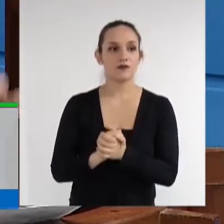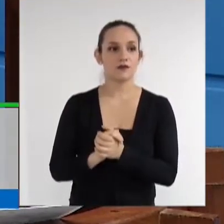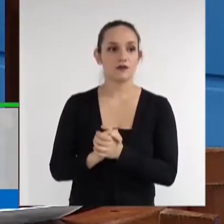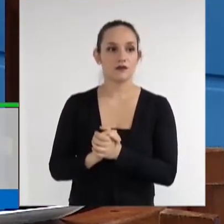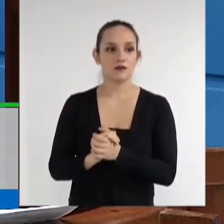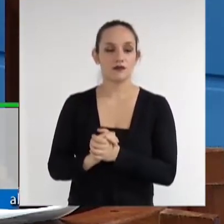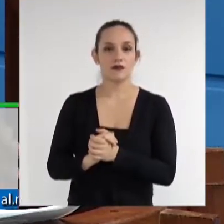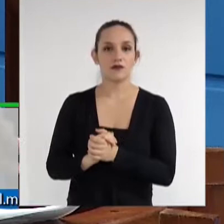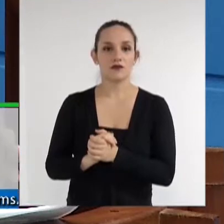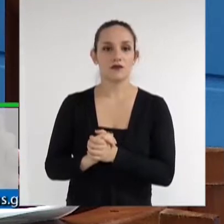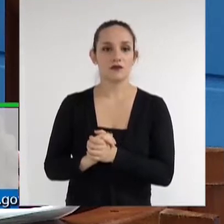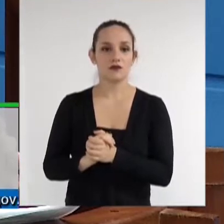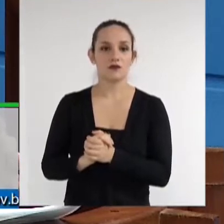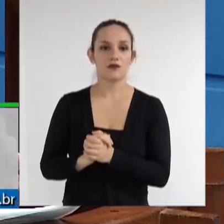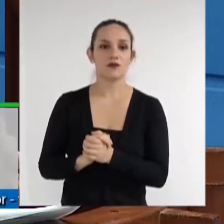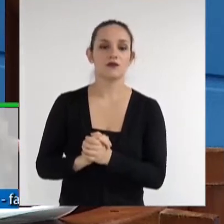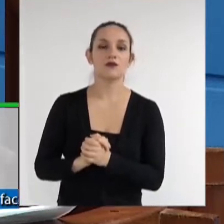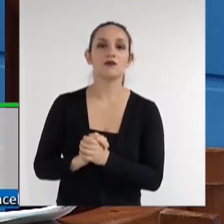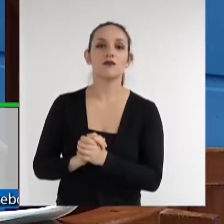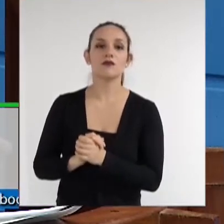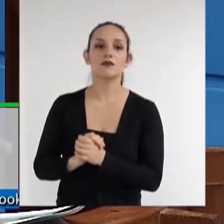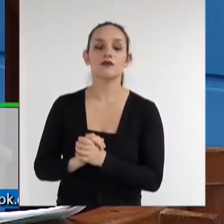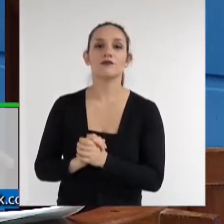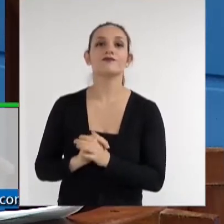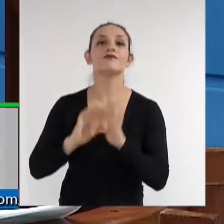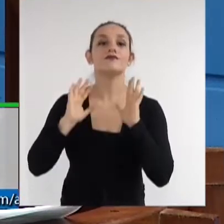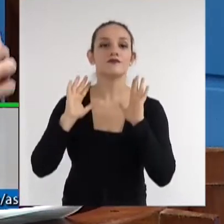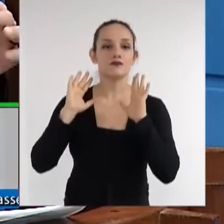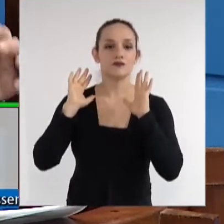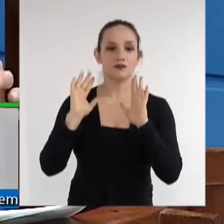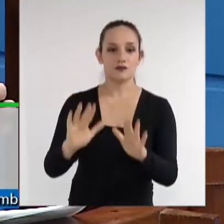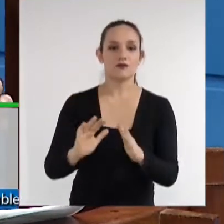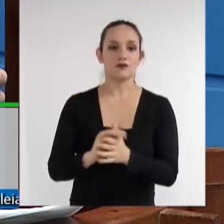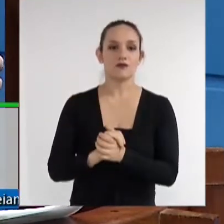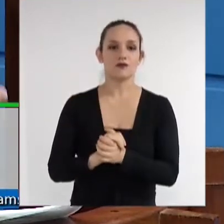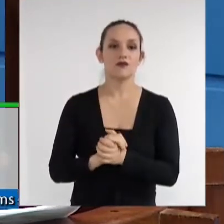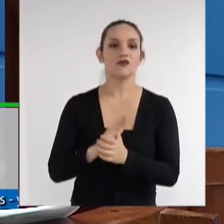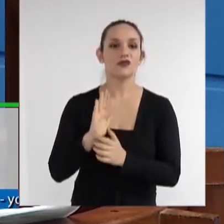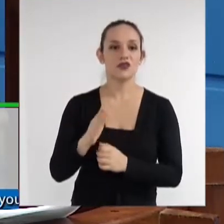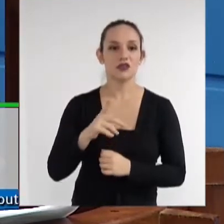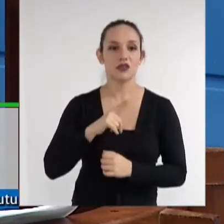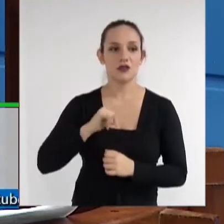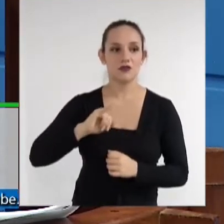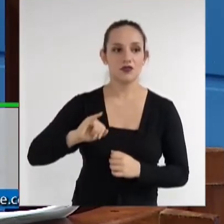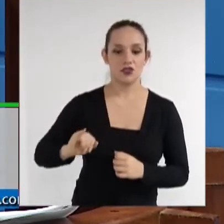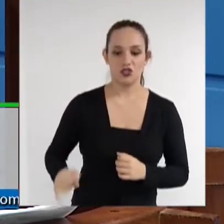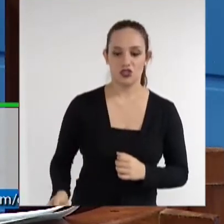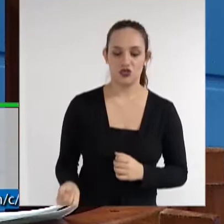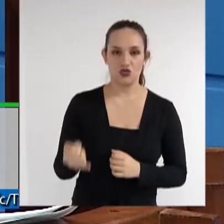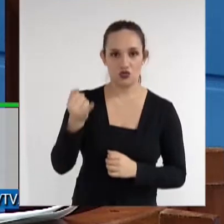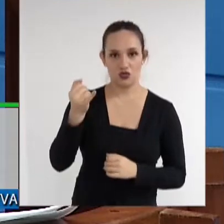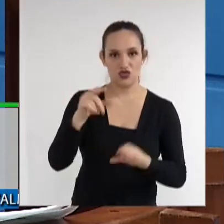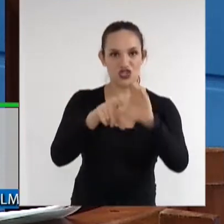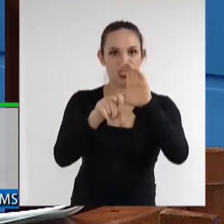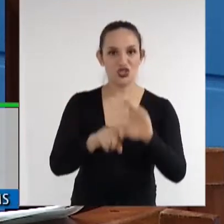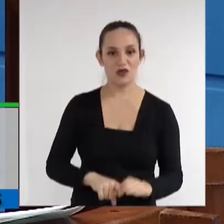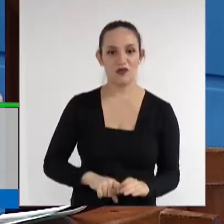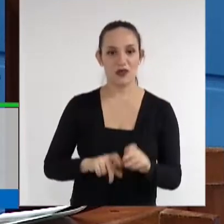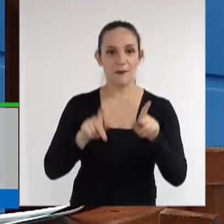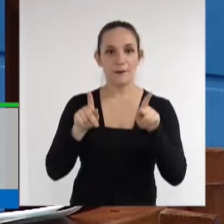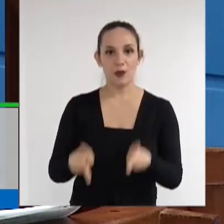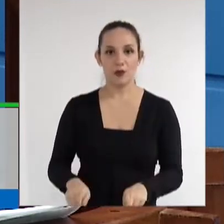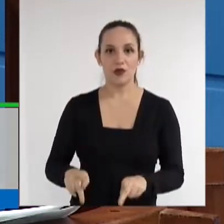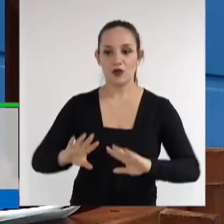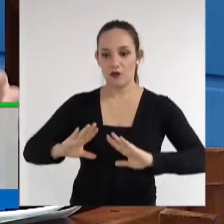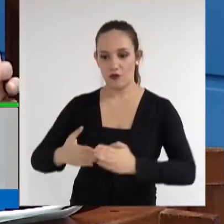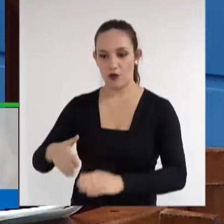gastar 3 vezes mais com os juros da dívida pública do que